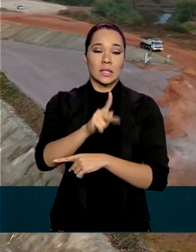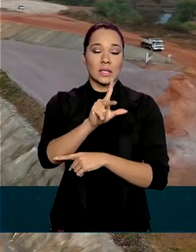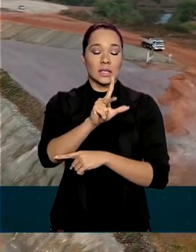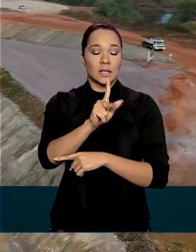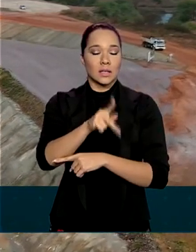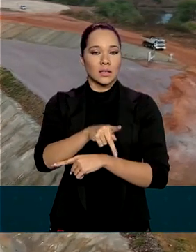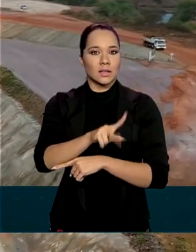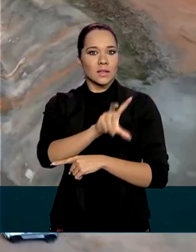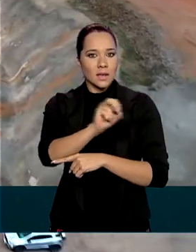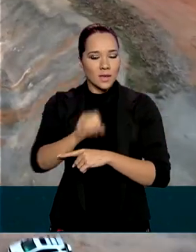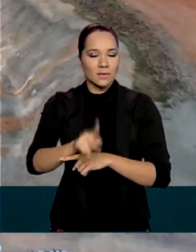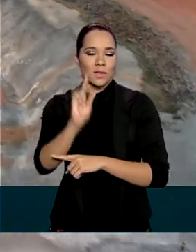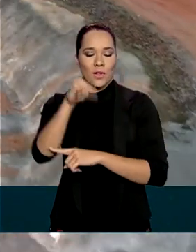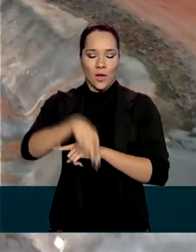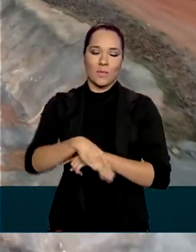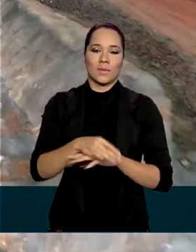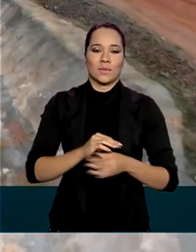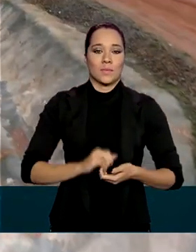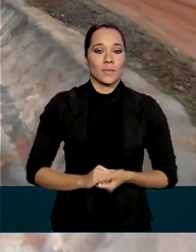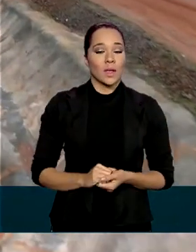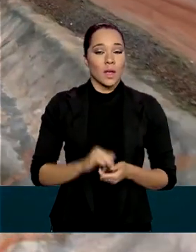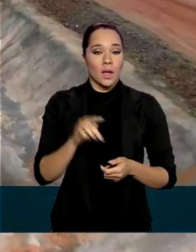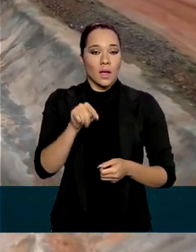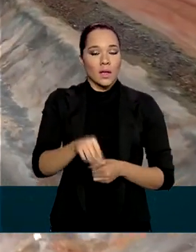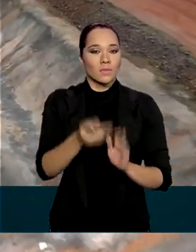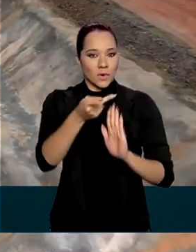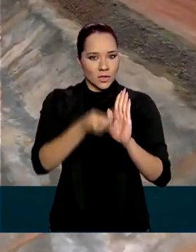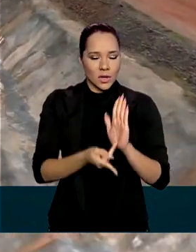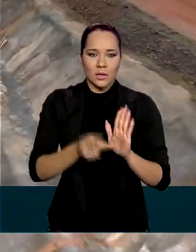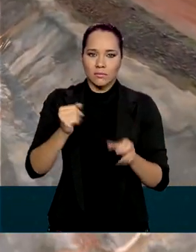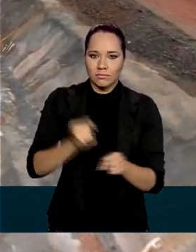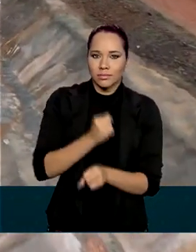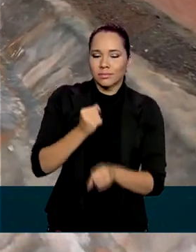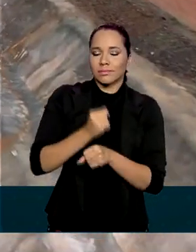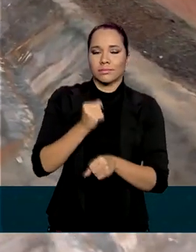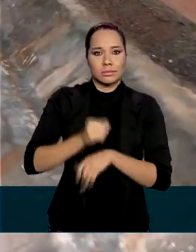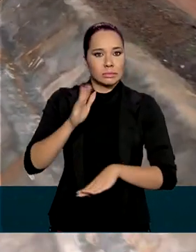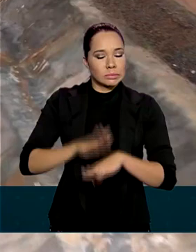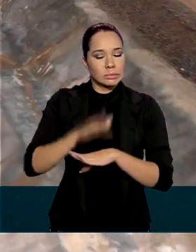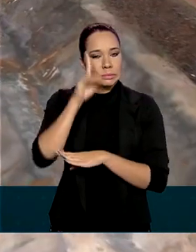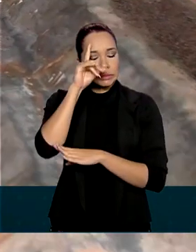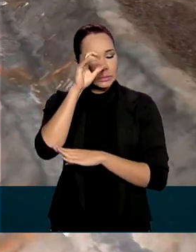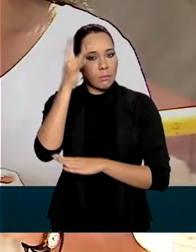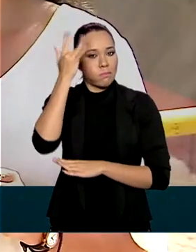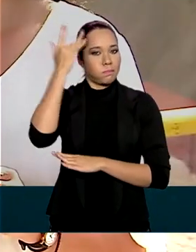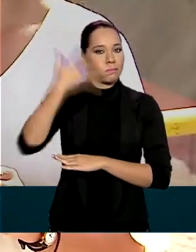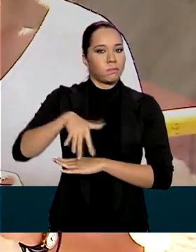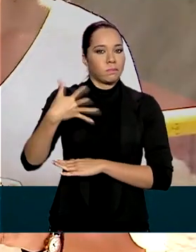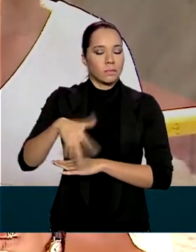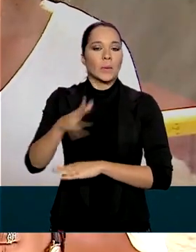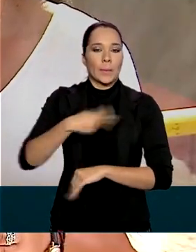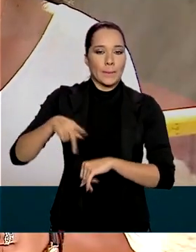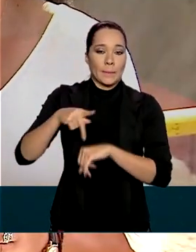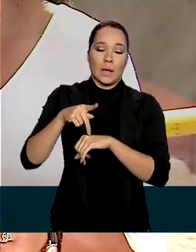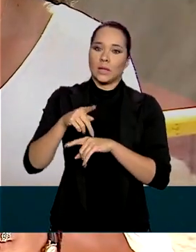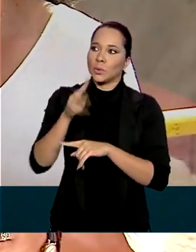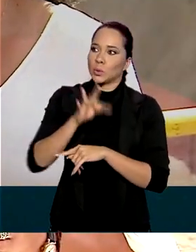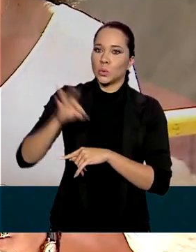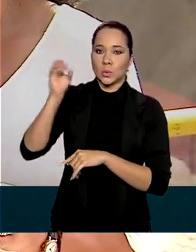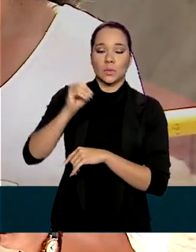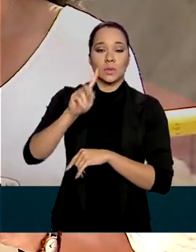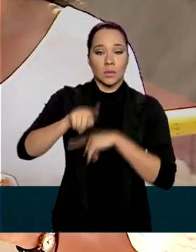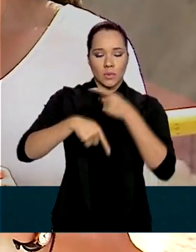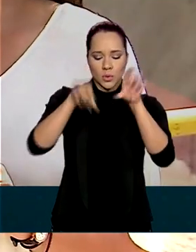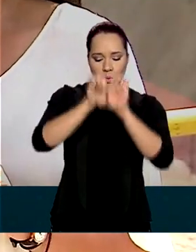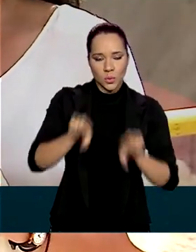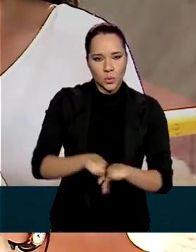distância. O projeto de integração do Rio São Francisco é a obra hídrica mais complexa do país. Quando todas as estruturas e sistemas